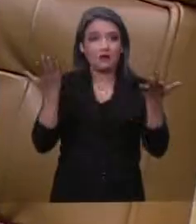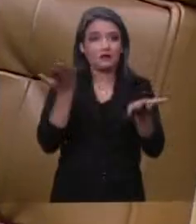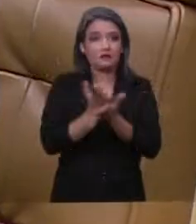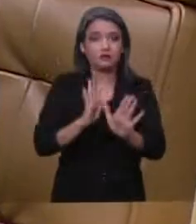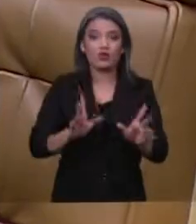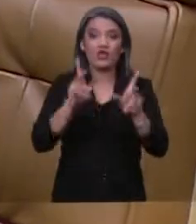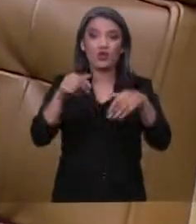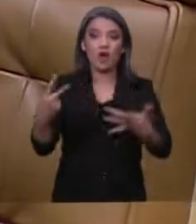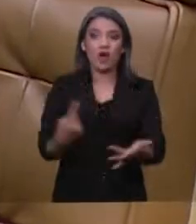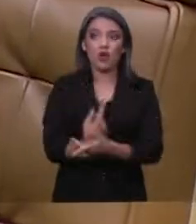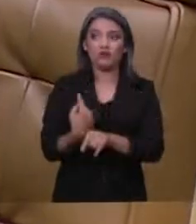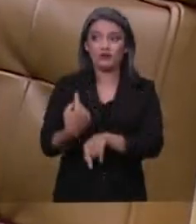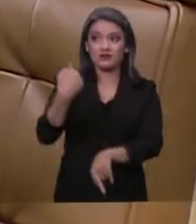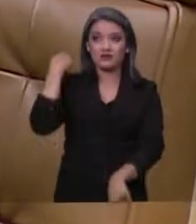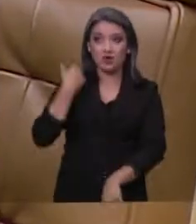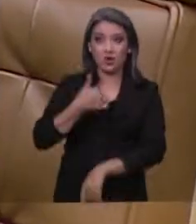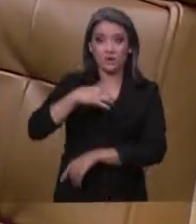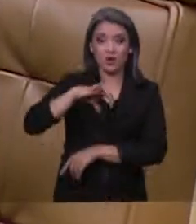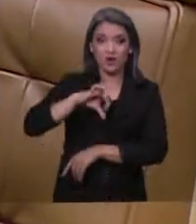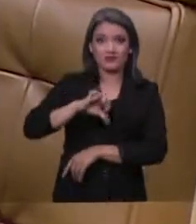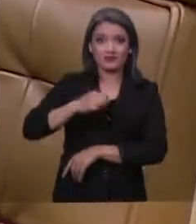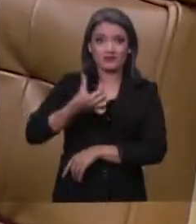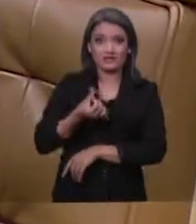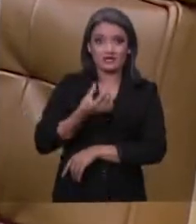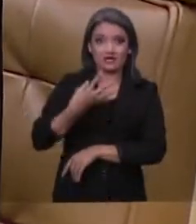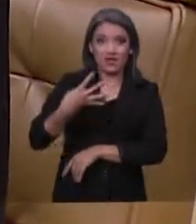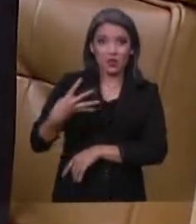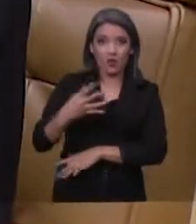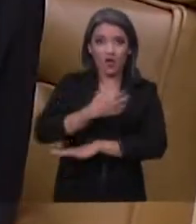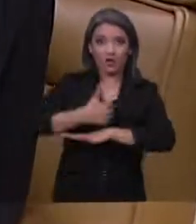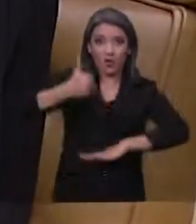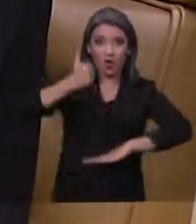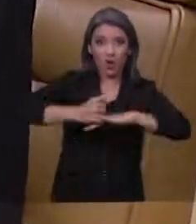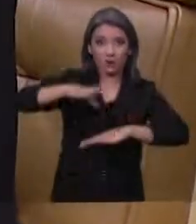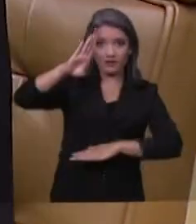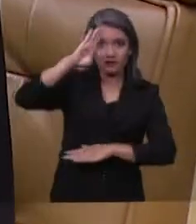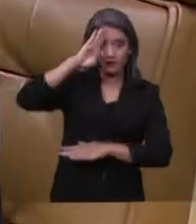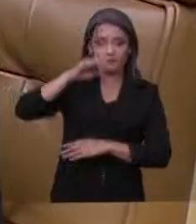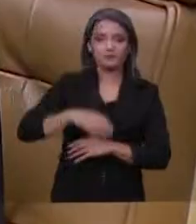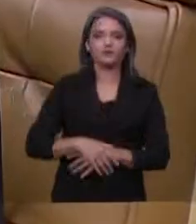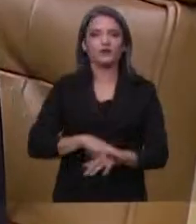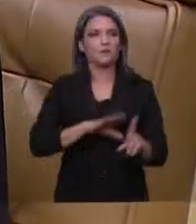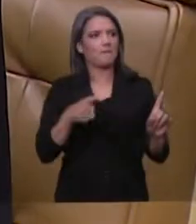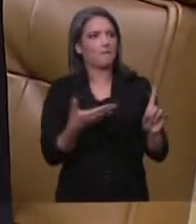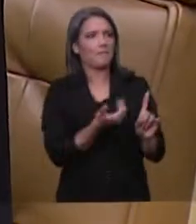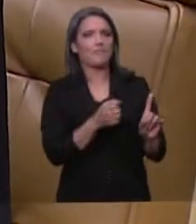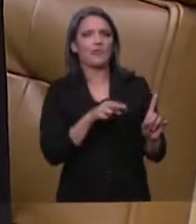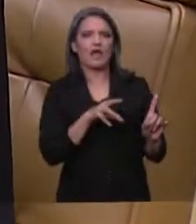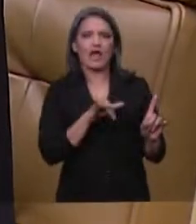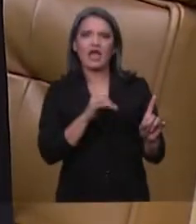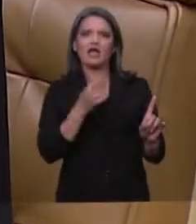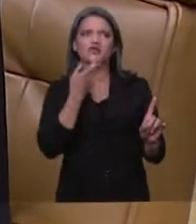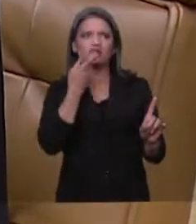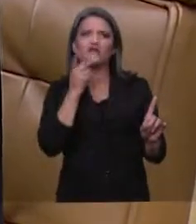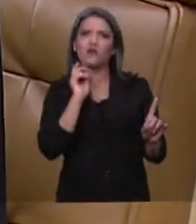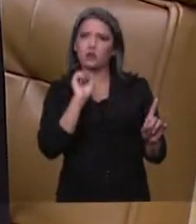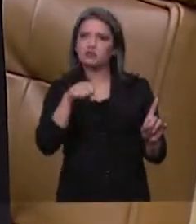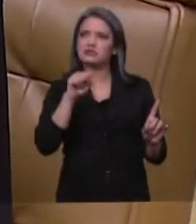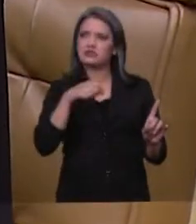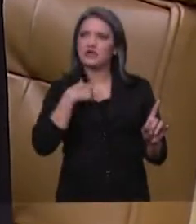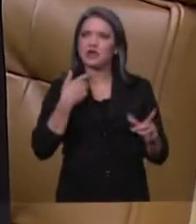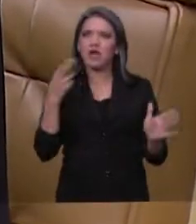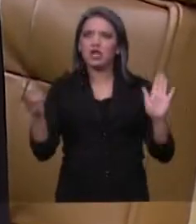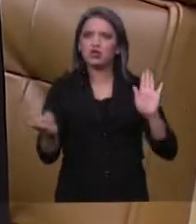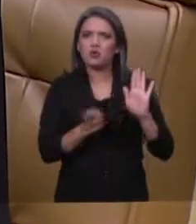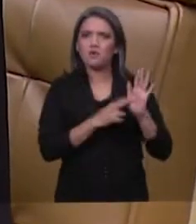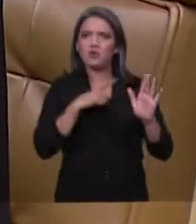o golpe militar de 1964. O próprio réu Aécio não nega ter participado da tentativa de golpe,